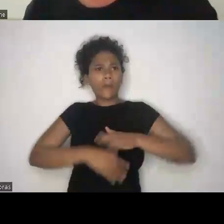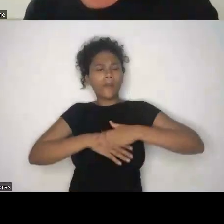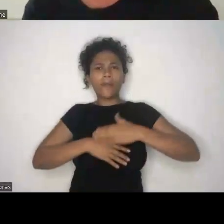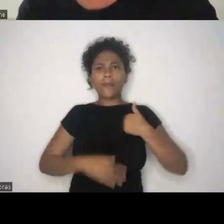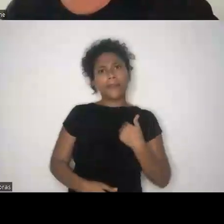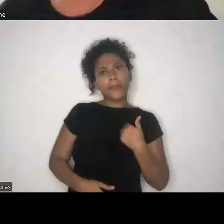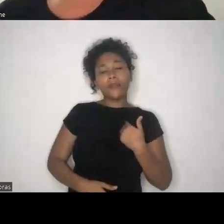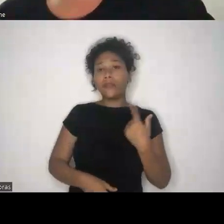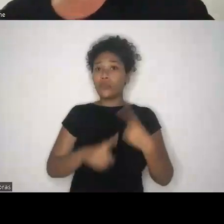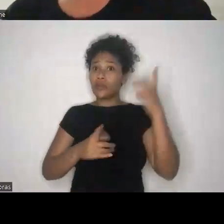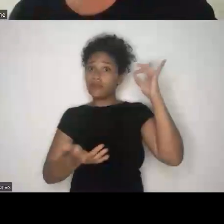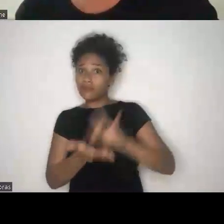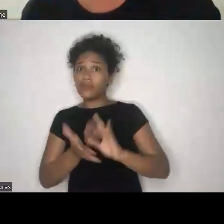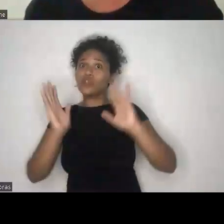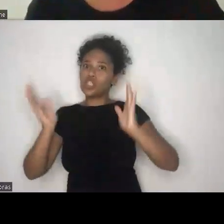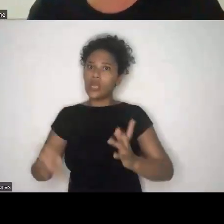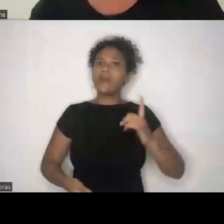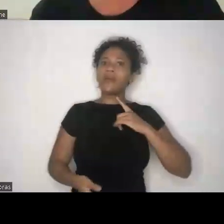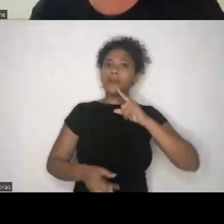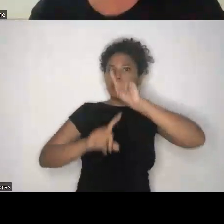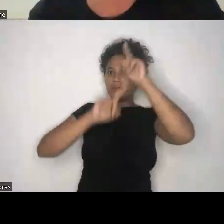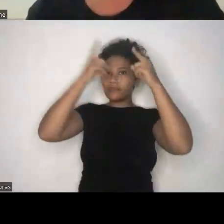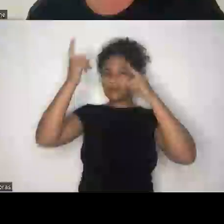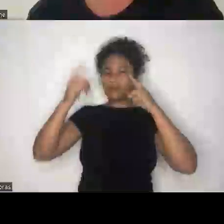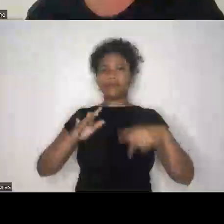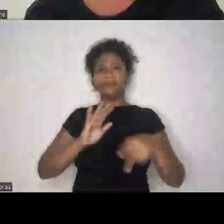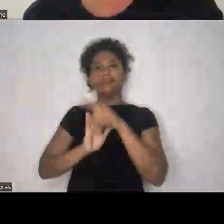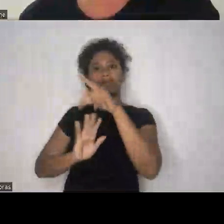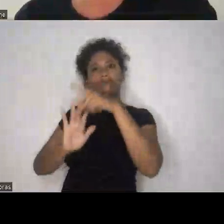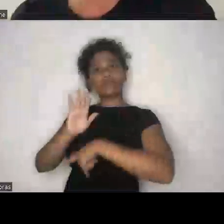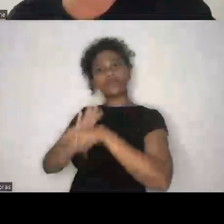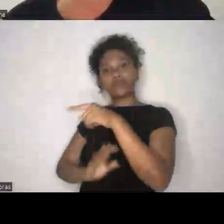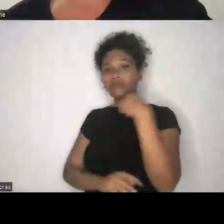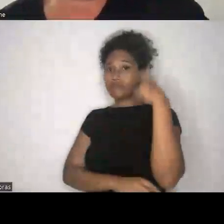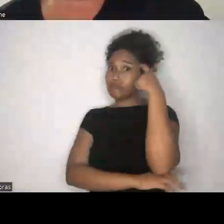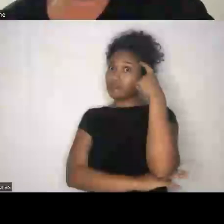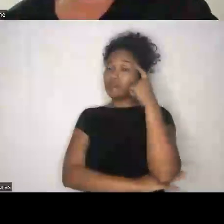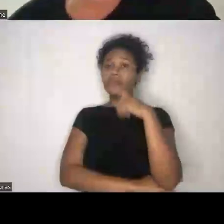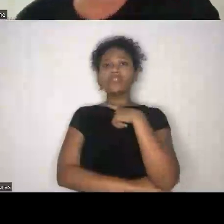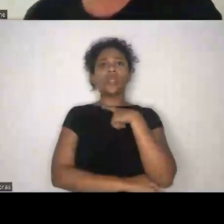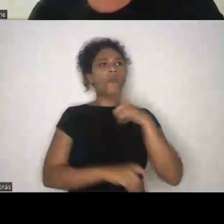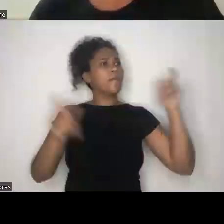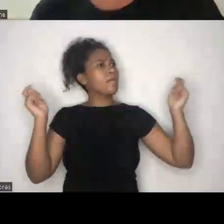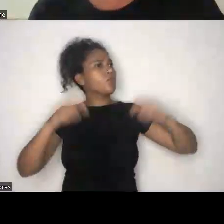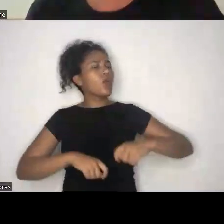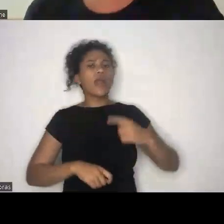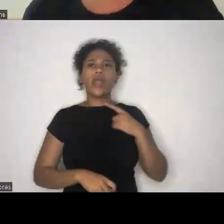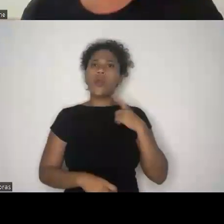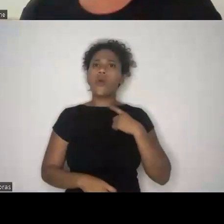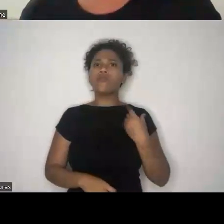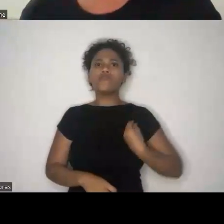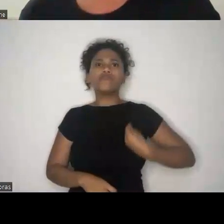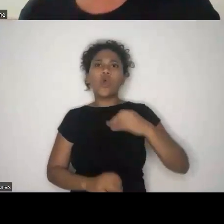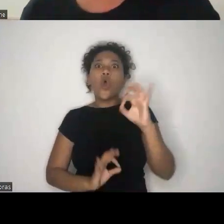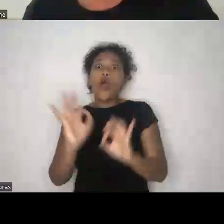na verdade eu já tinha criado o layout do projeto e a minha cabeça ainda tinha espaço para poder me ocupar com a organização